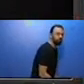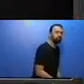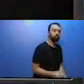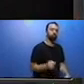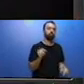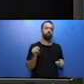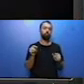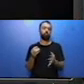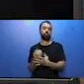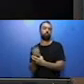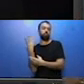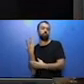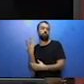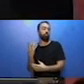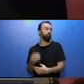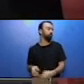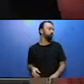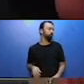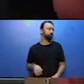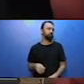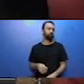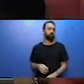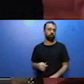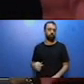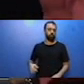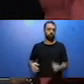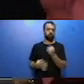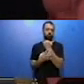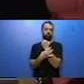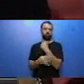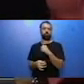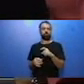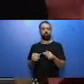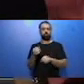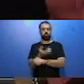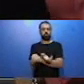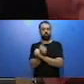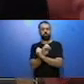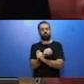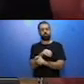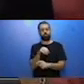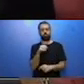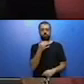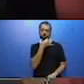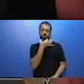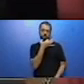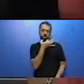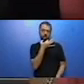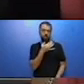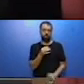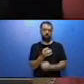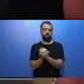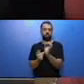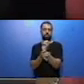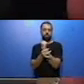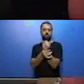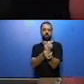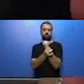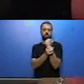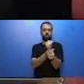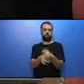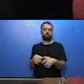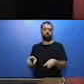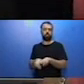nossa coluna? Os ossos ficam desalinhados, as articulações, os